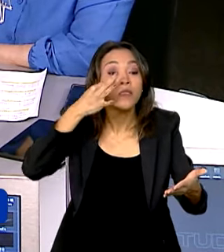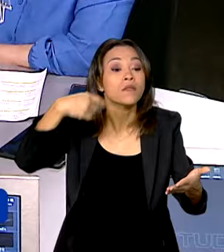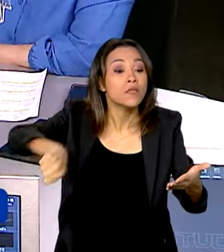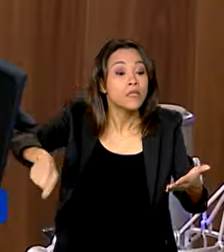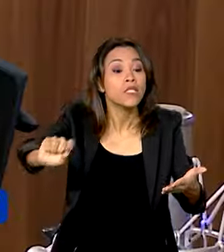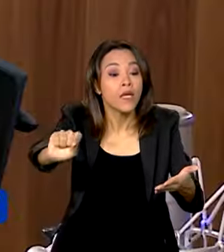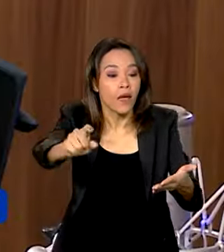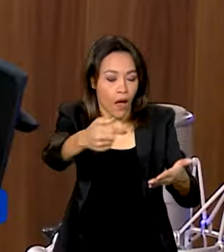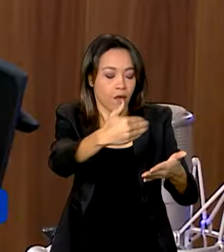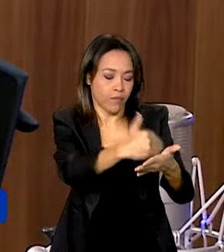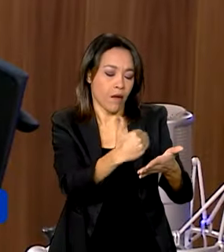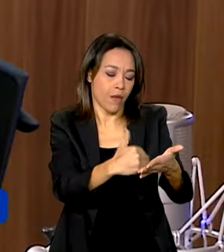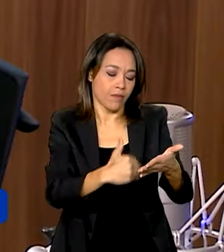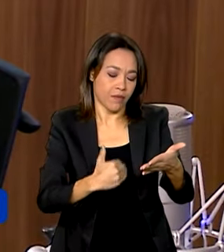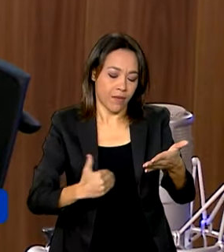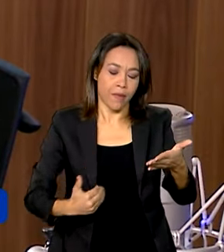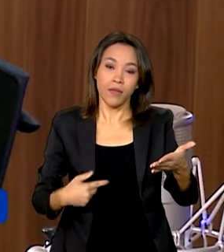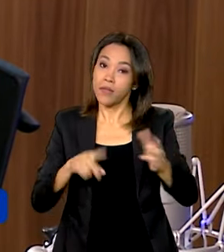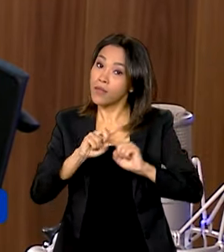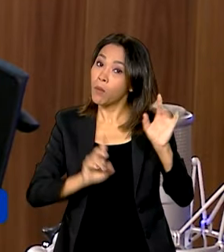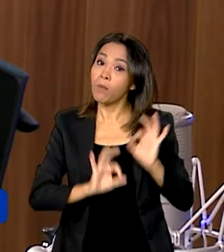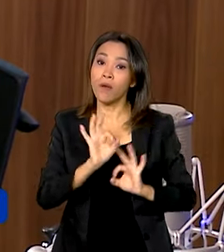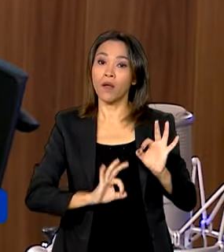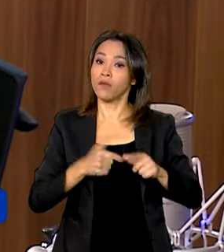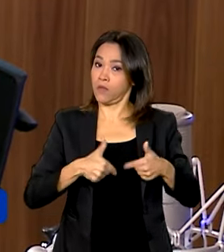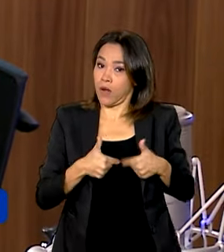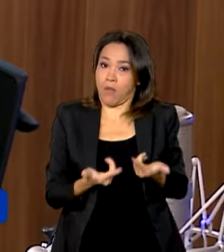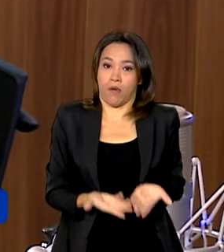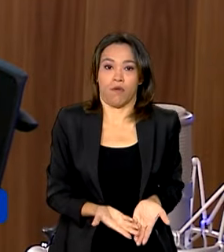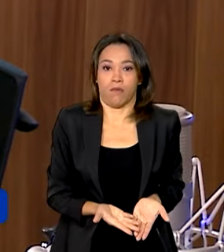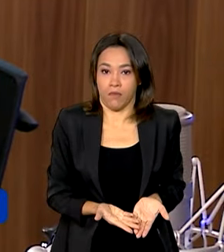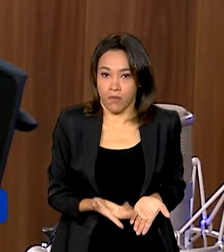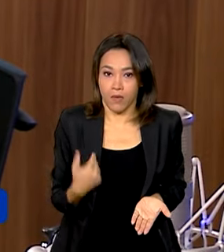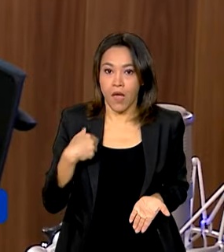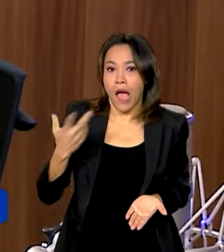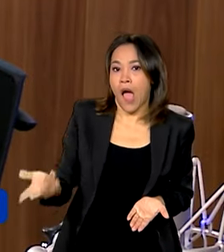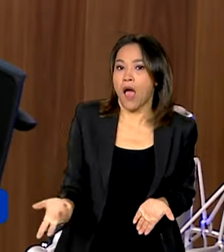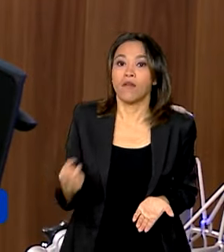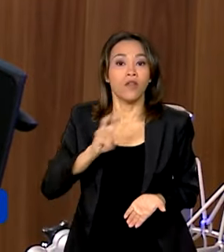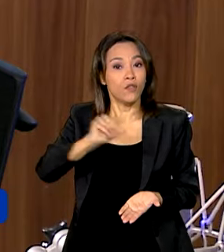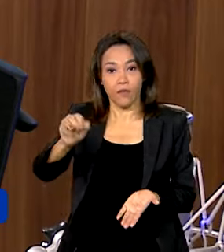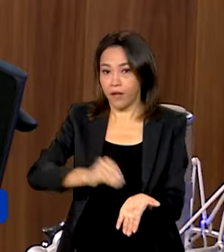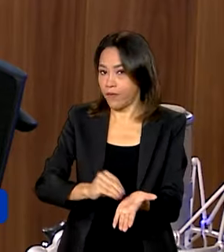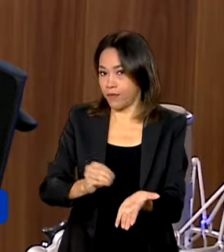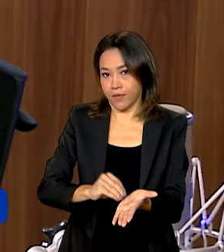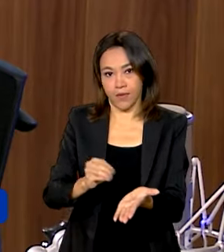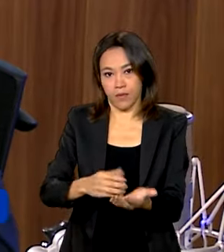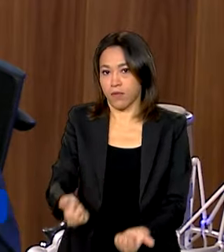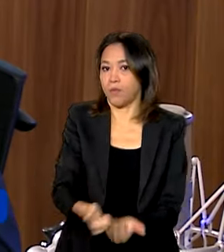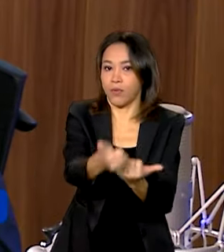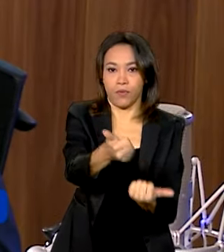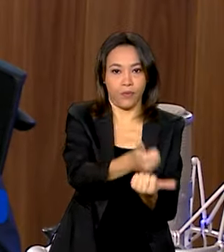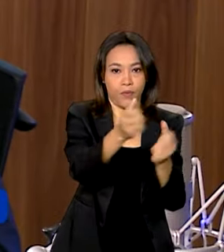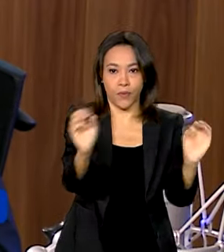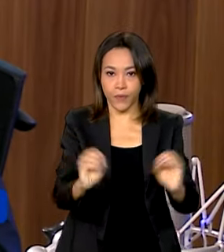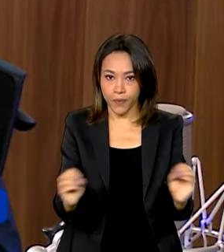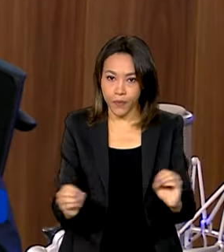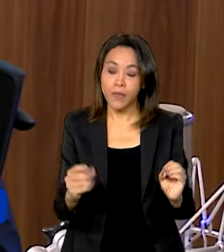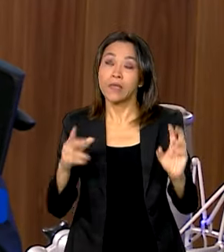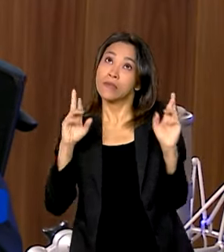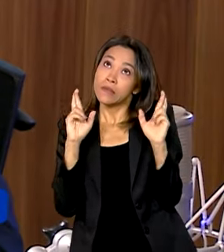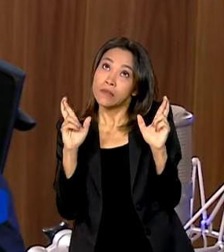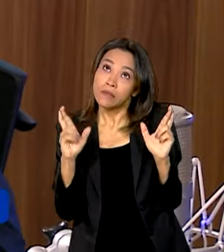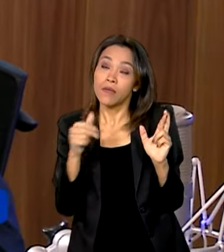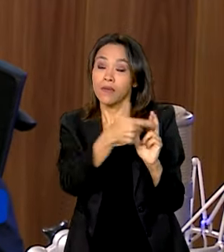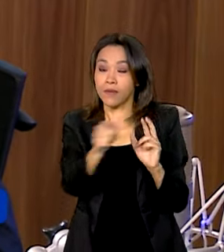trabalho então só assim Dizer Que Não faltará não tem faltado e Esperamos que não tenha mais desastres